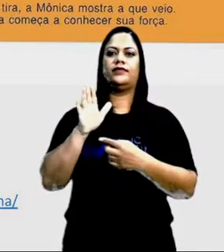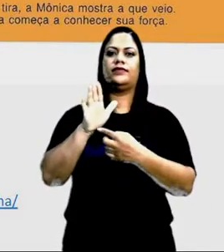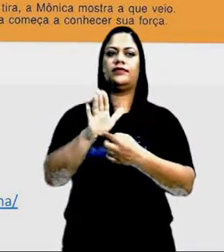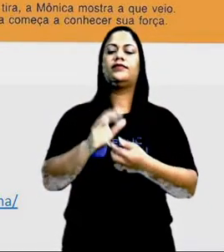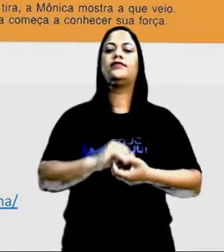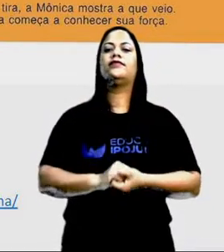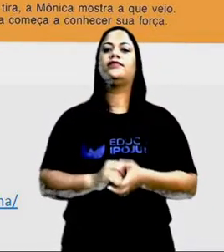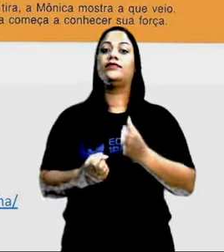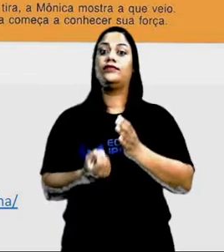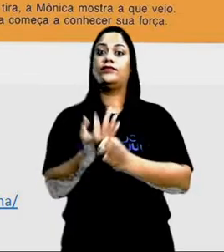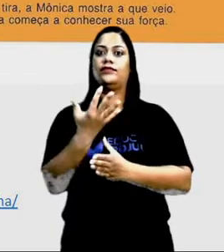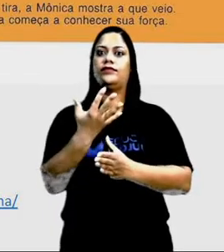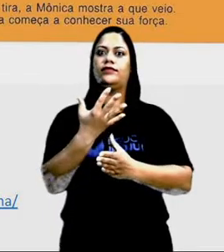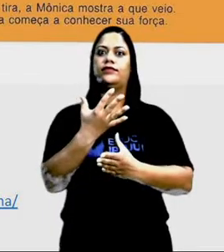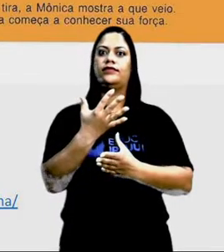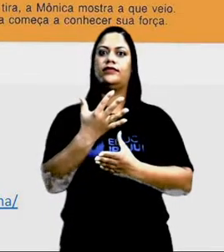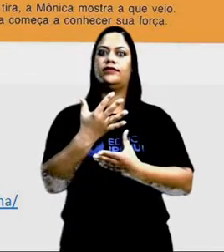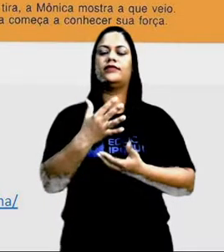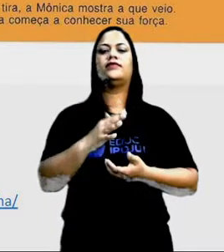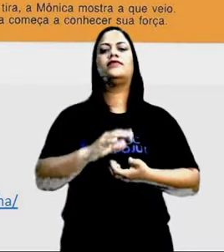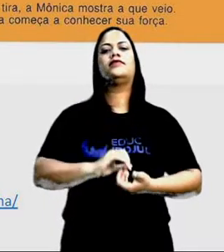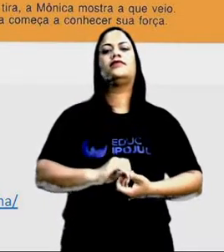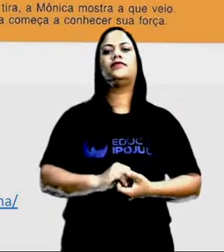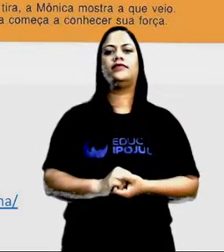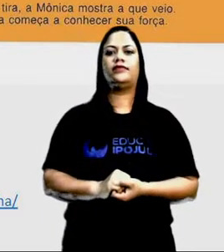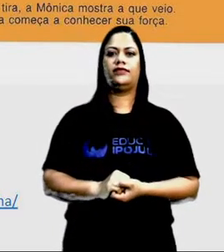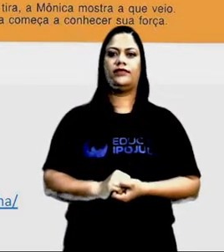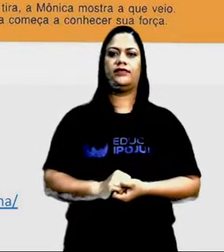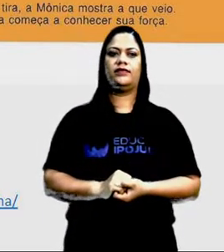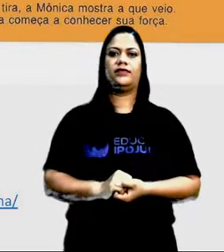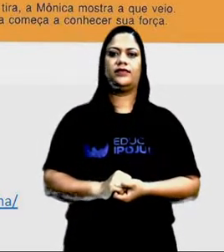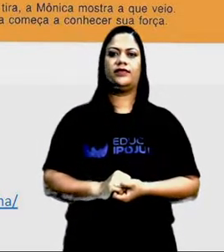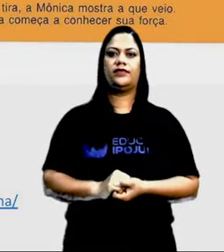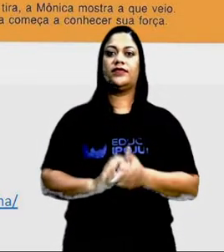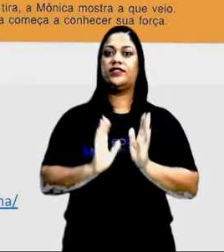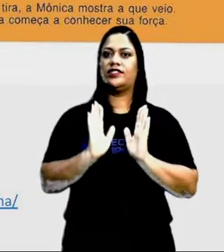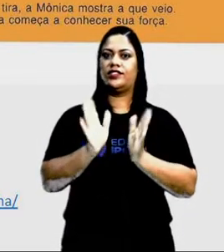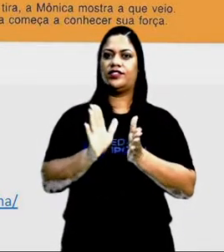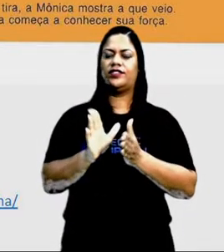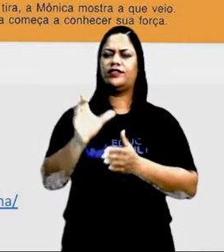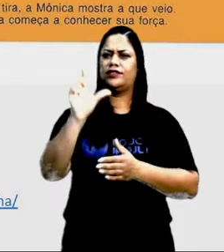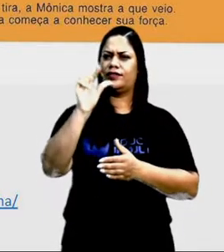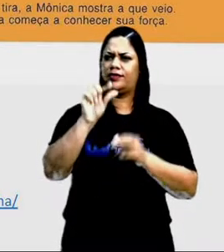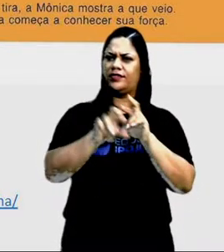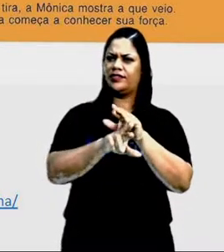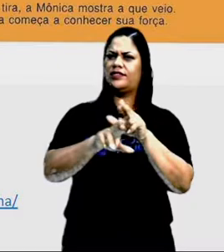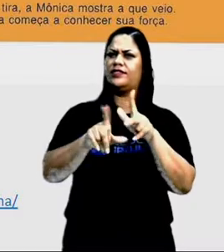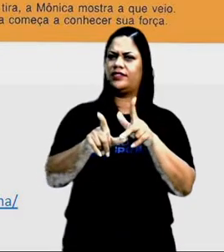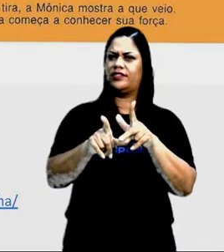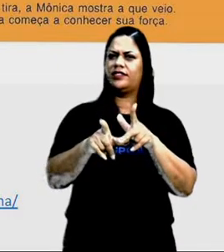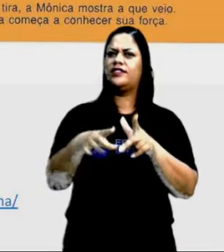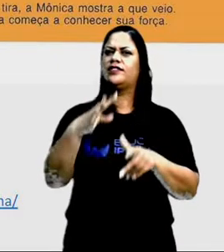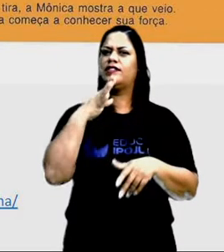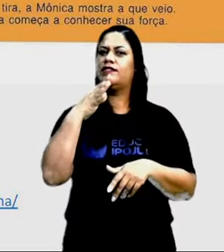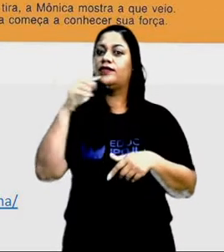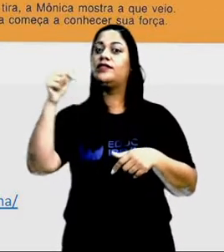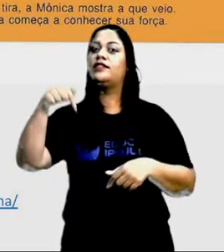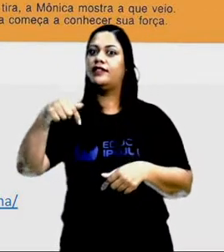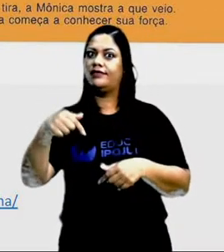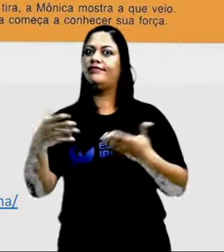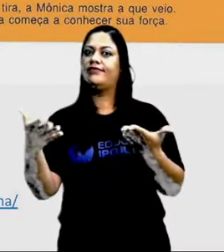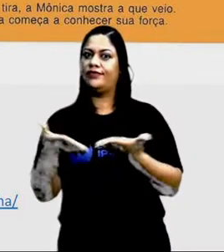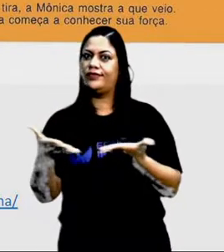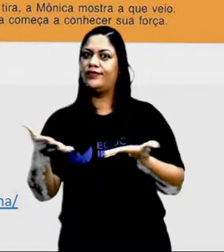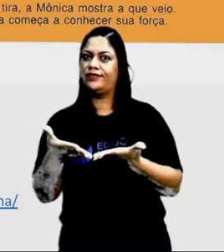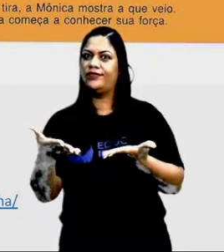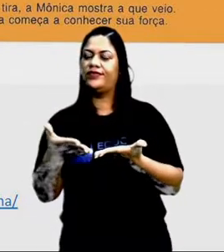Aqui é a primeira tirinha que a Mônica apareceu. Olha como ela já é um pouquinho diferente da Mônica que a gente conhece hoje.